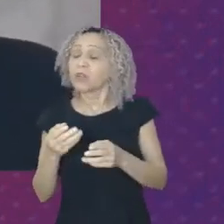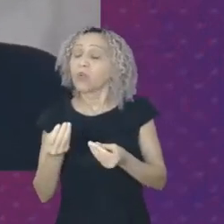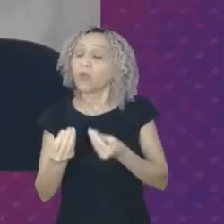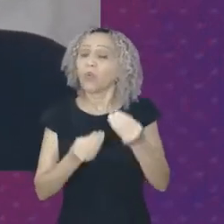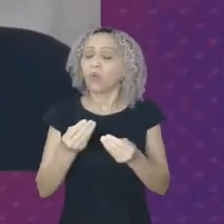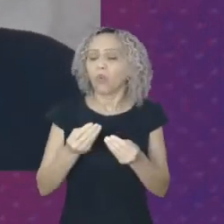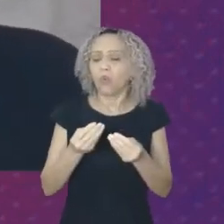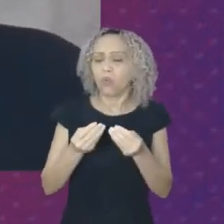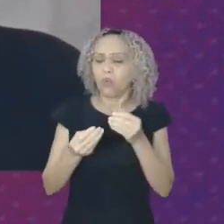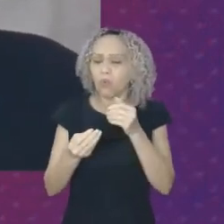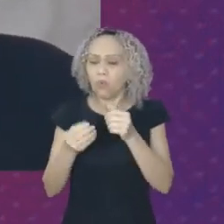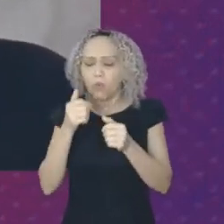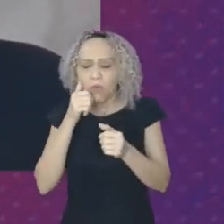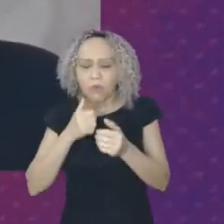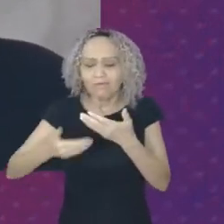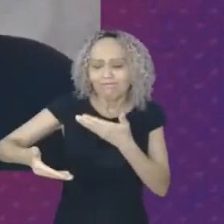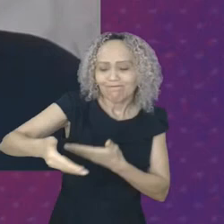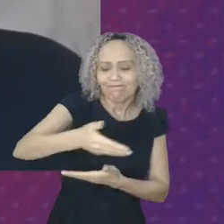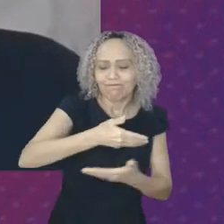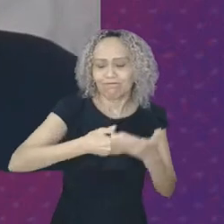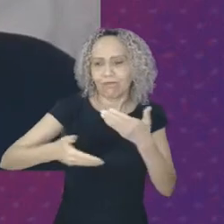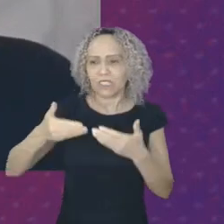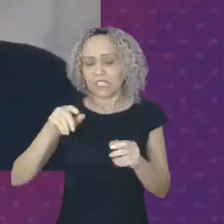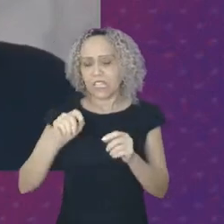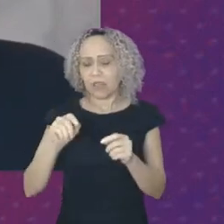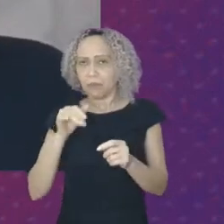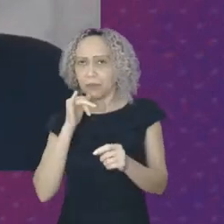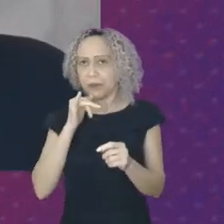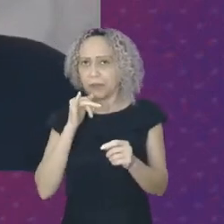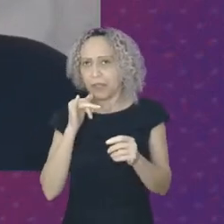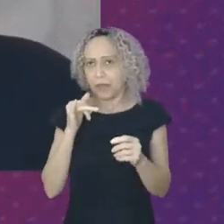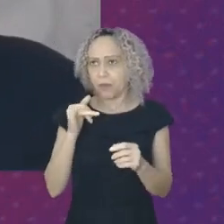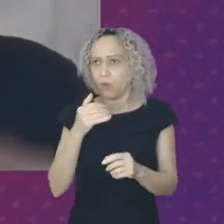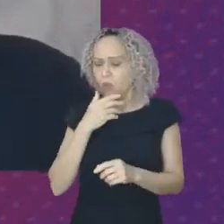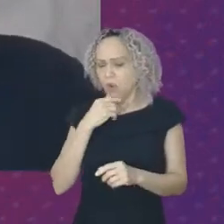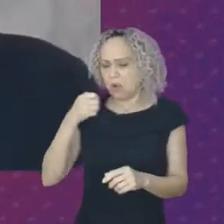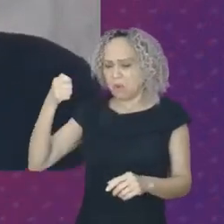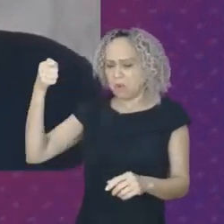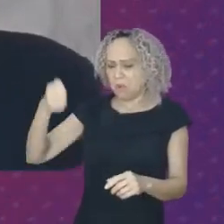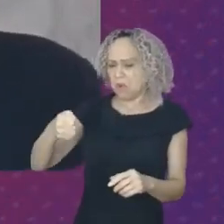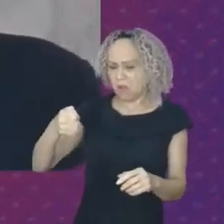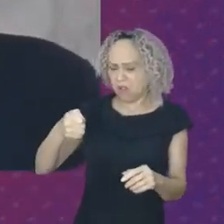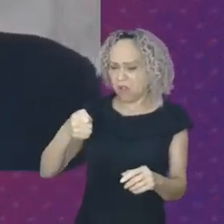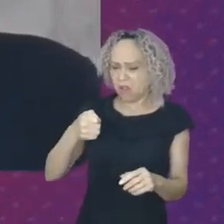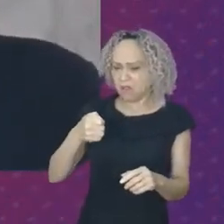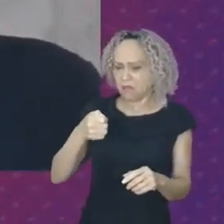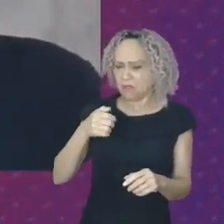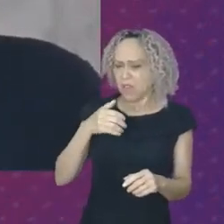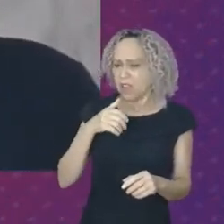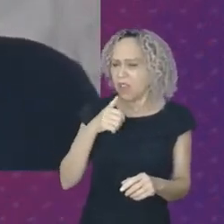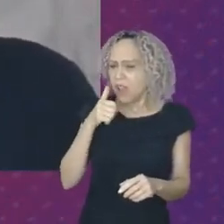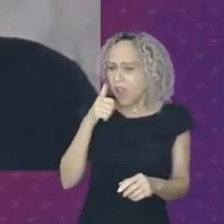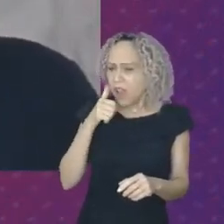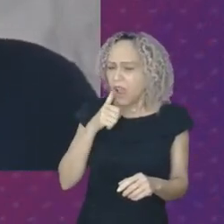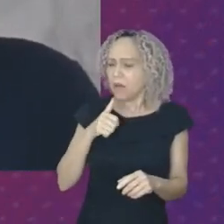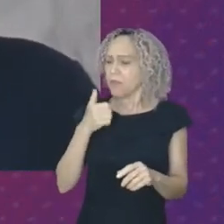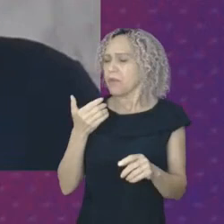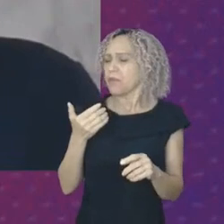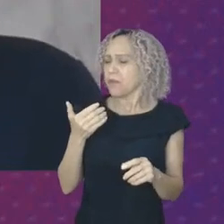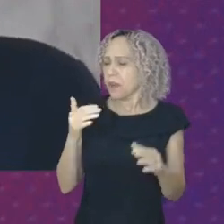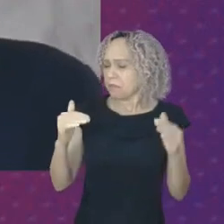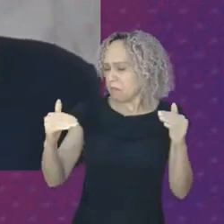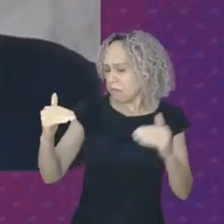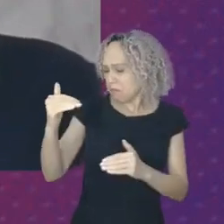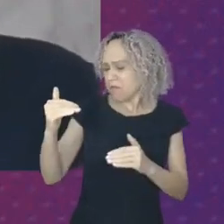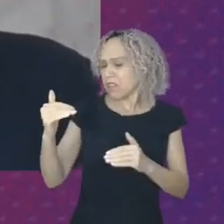de formação profissional, ascensão profissional, novos cargos, e isso